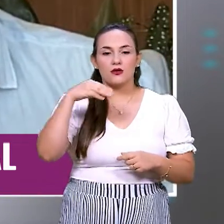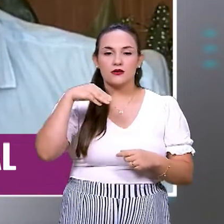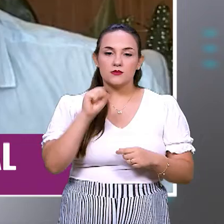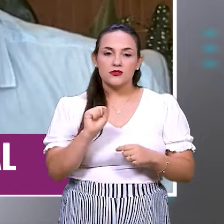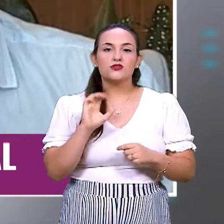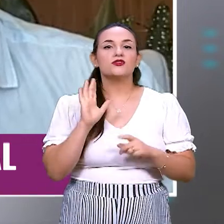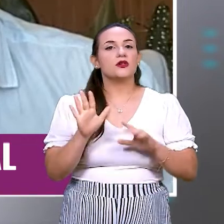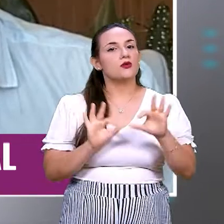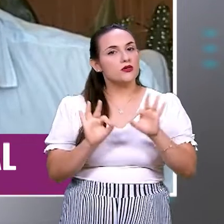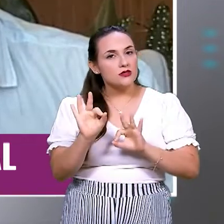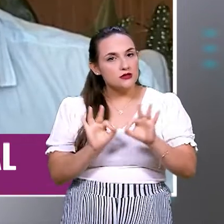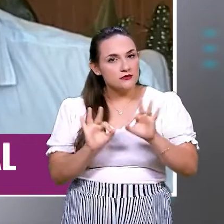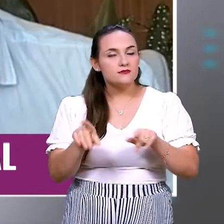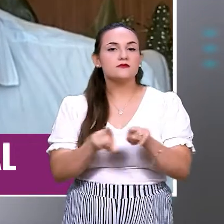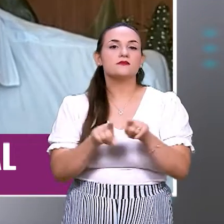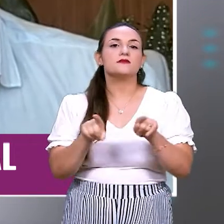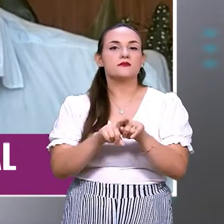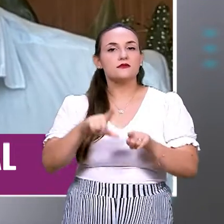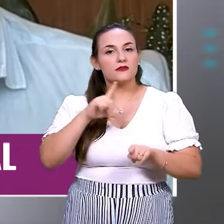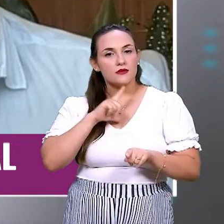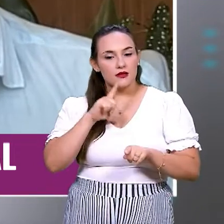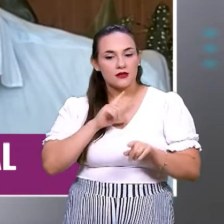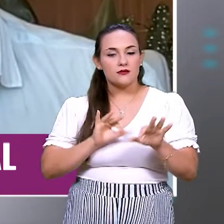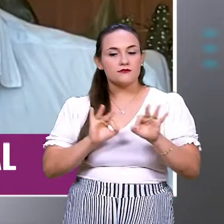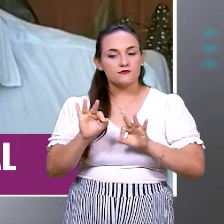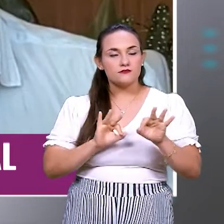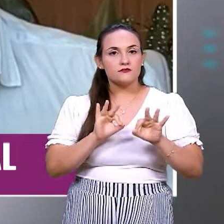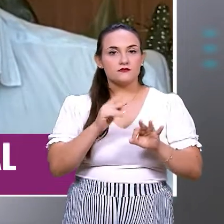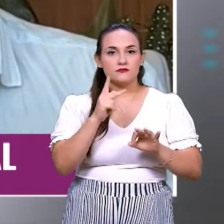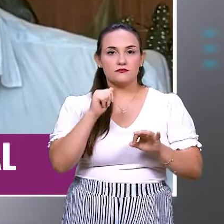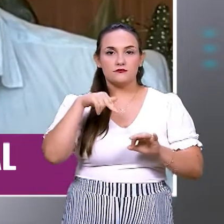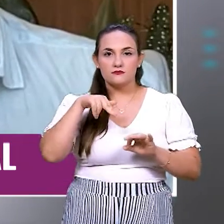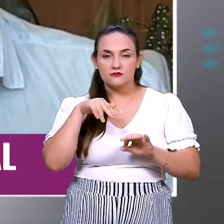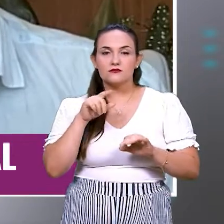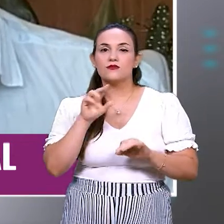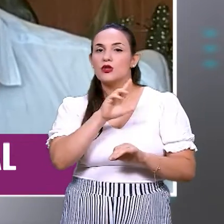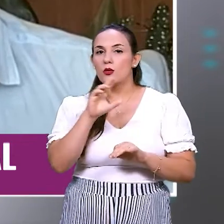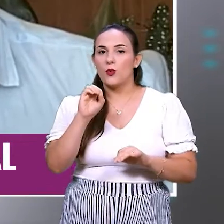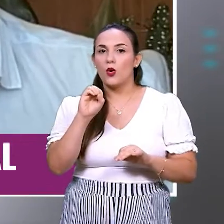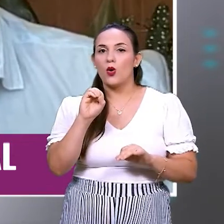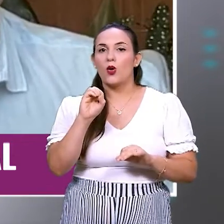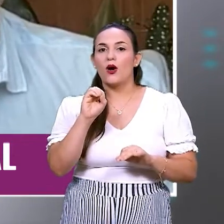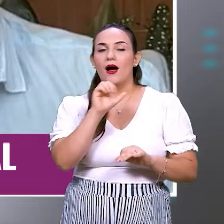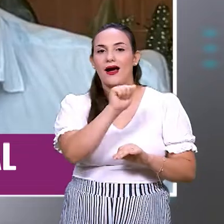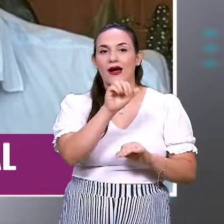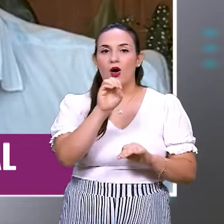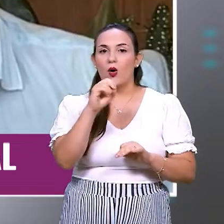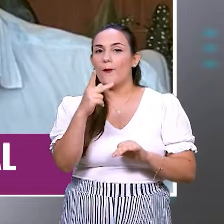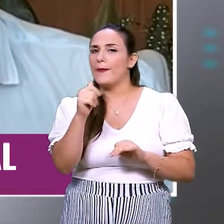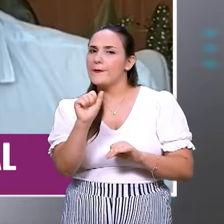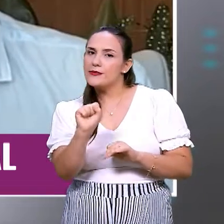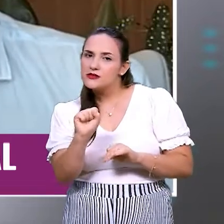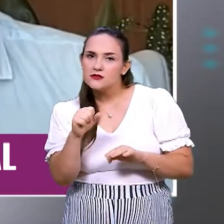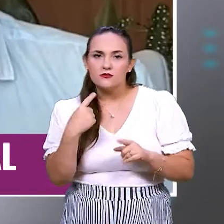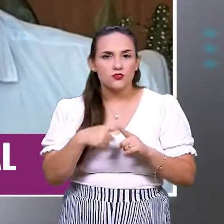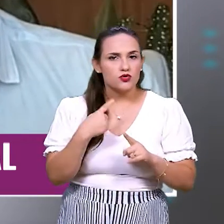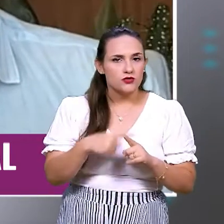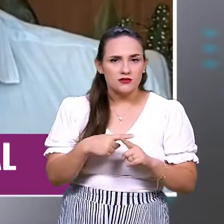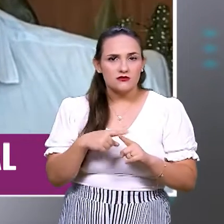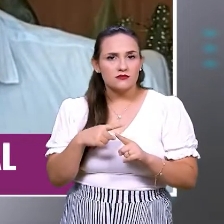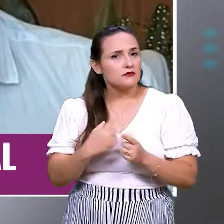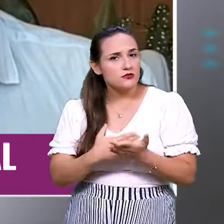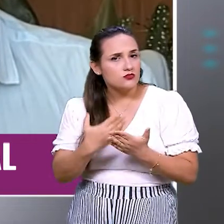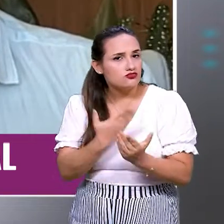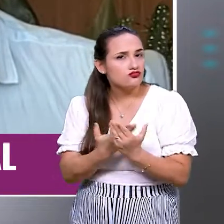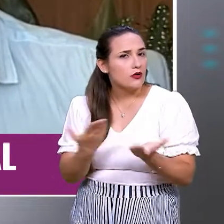Saúde envolvida, tem também a Organização Pan-Americana de Saúde, a OPAS. Onde surgiu a ideia e por que, né, estudar